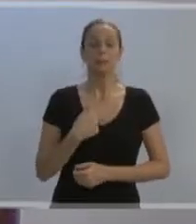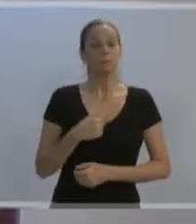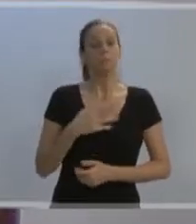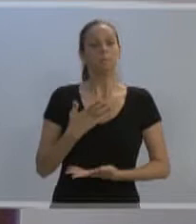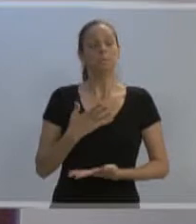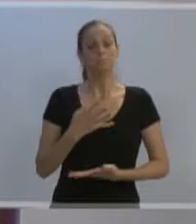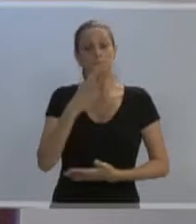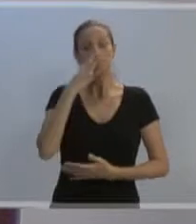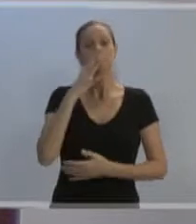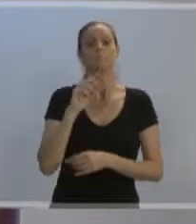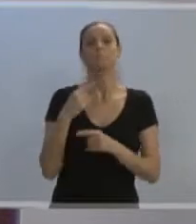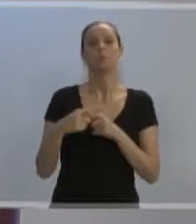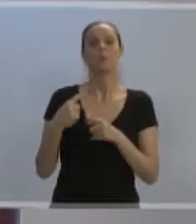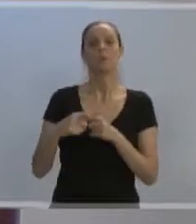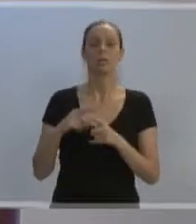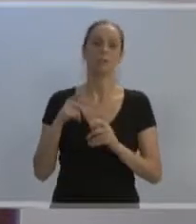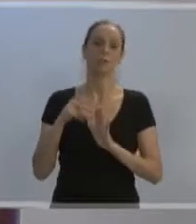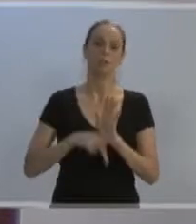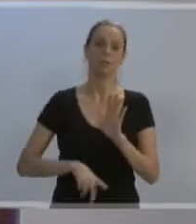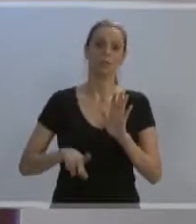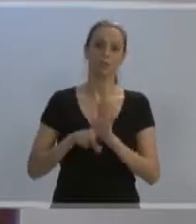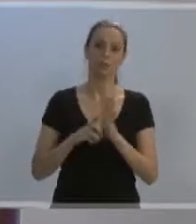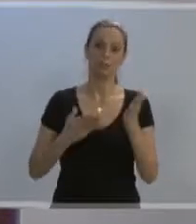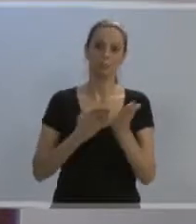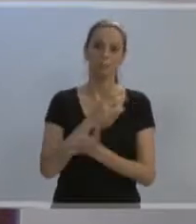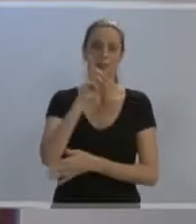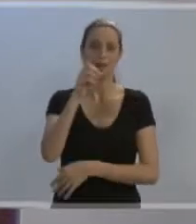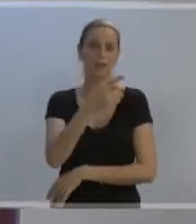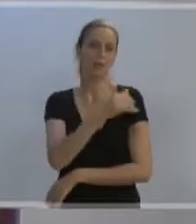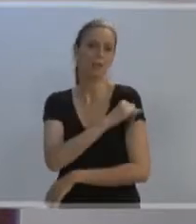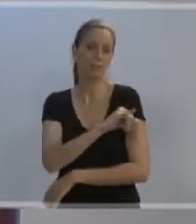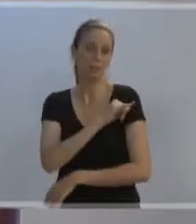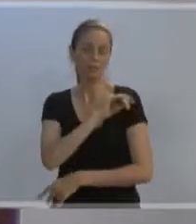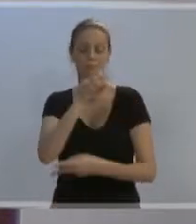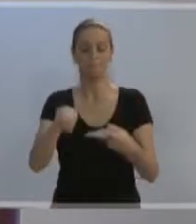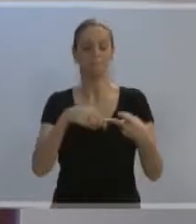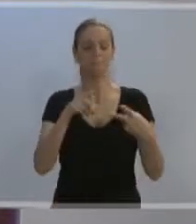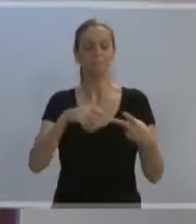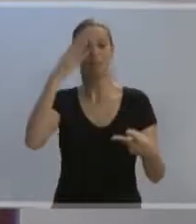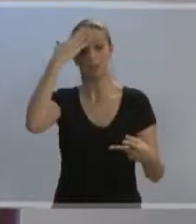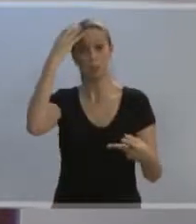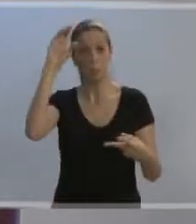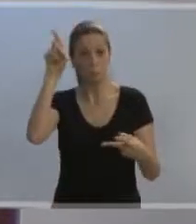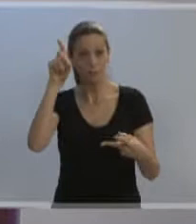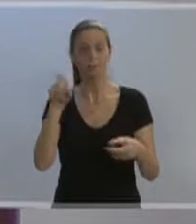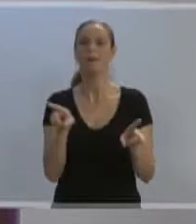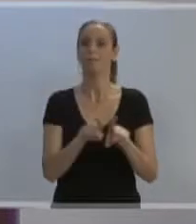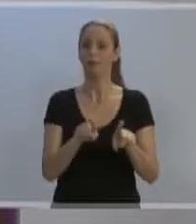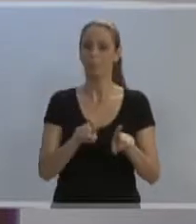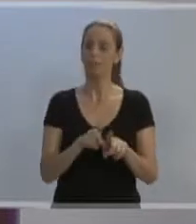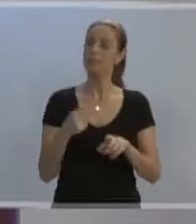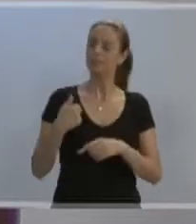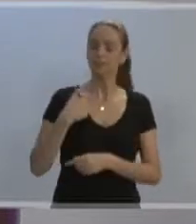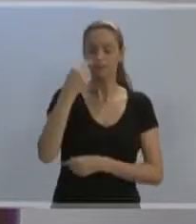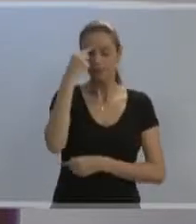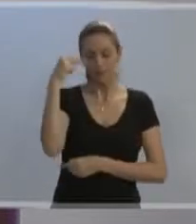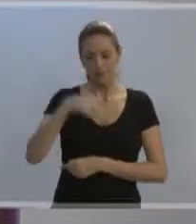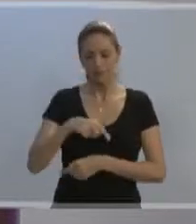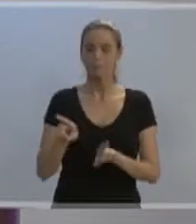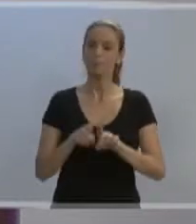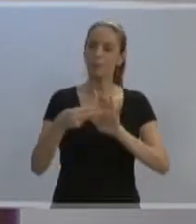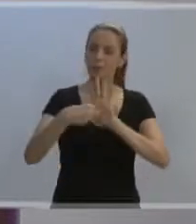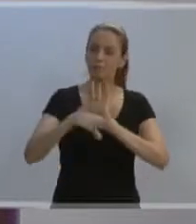esse projeto de lei foi sancionado recentemente no Rio de Janeiro, em Curitiba. E fiz esse encaminhamento aqui para que se pense, sobretudo,